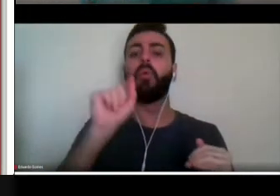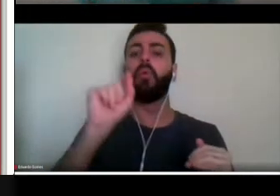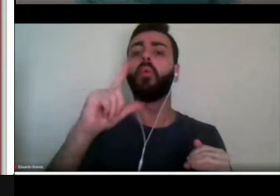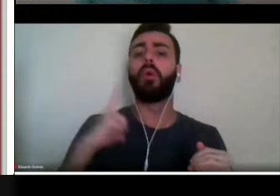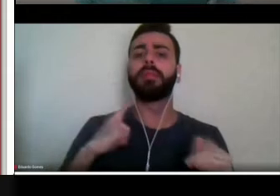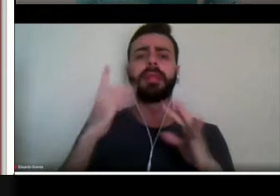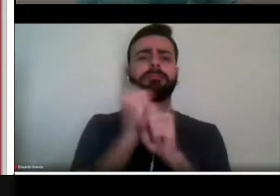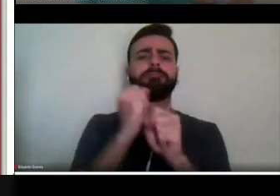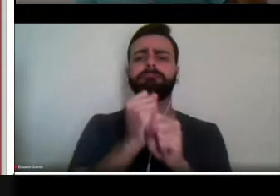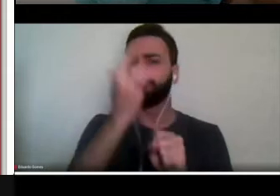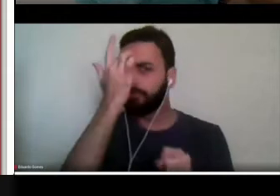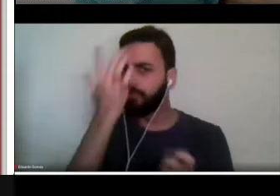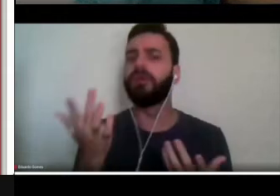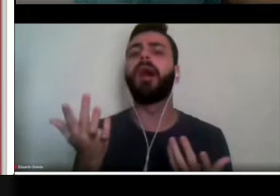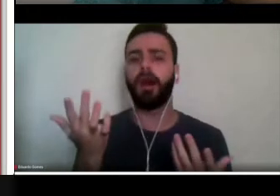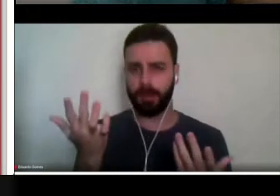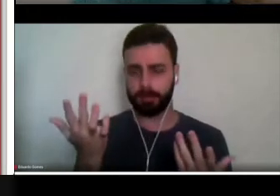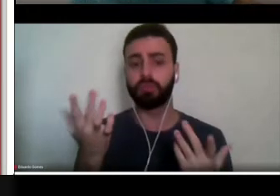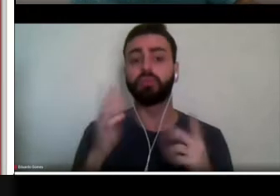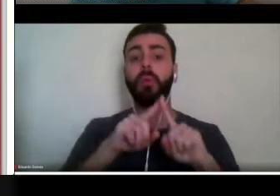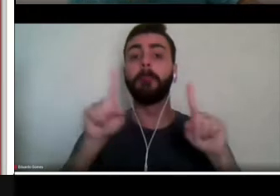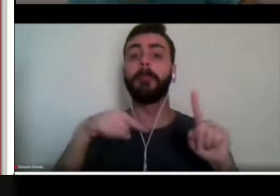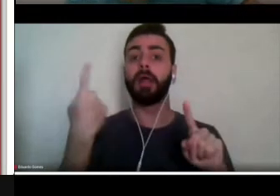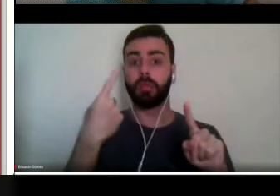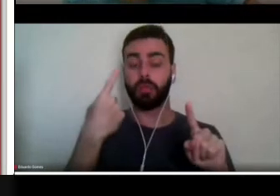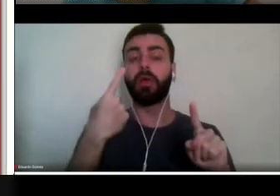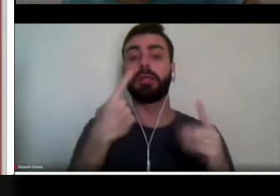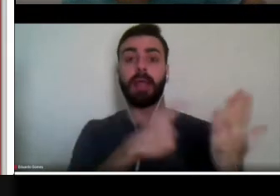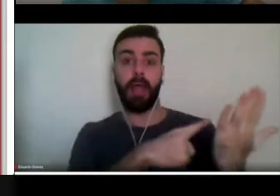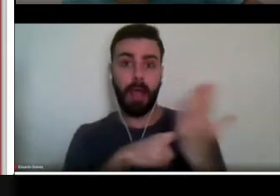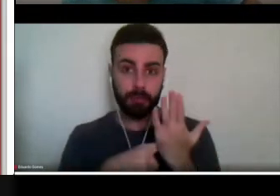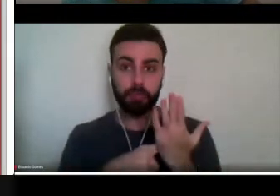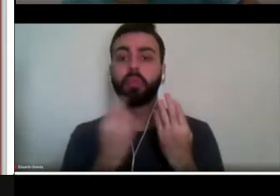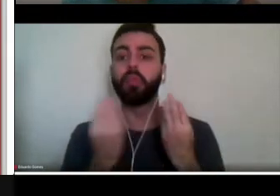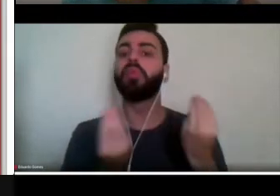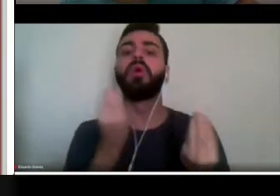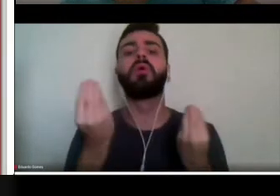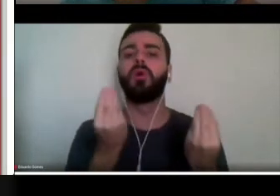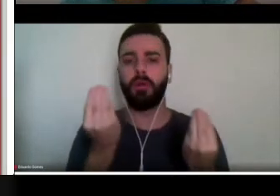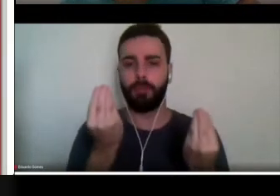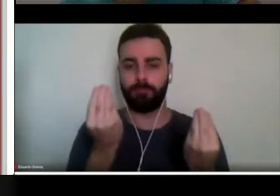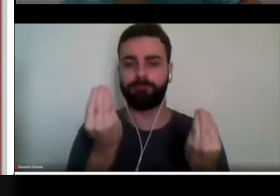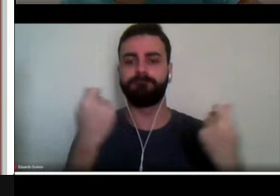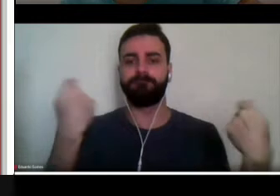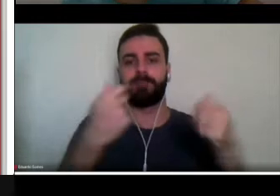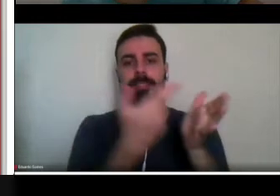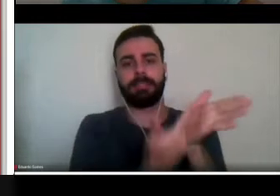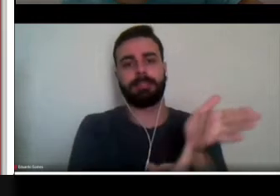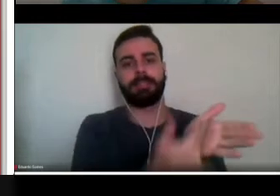gente resolver o exercício é ter um esquema